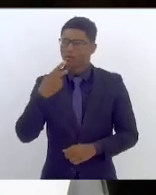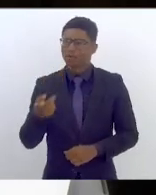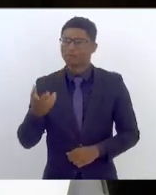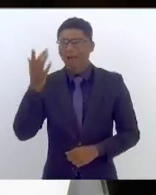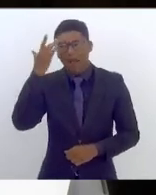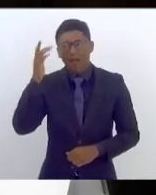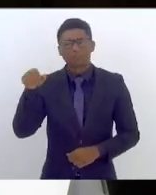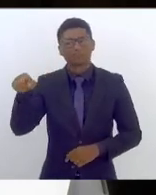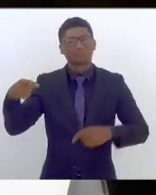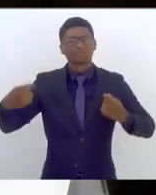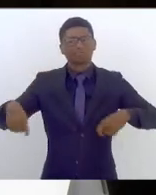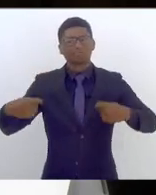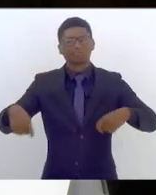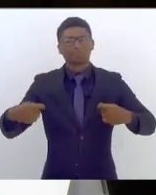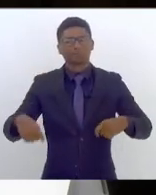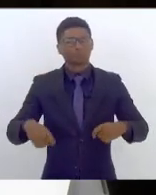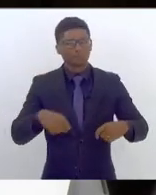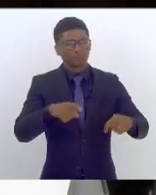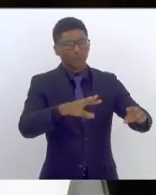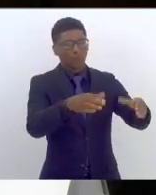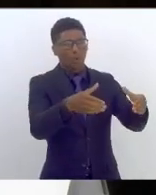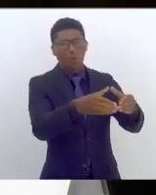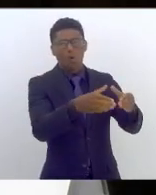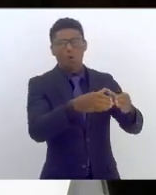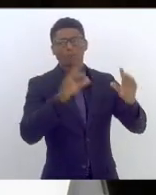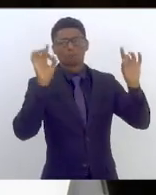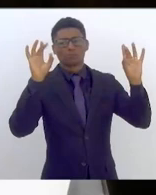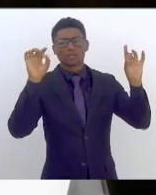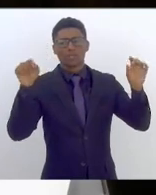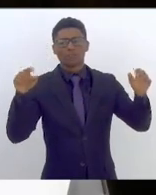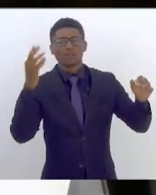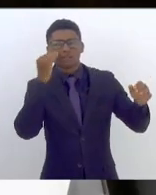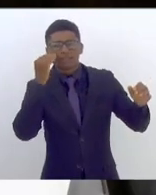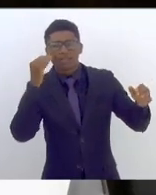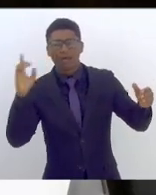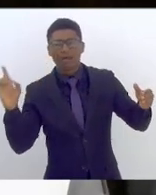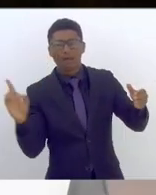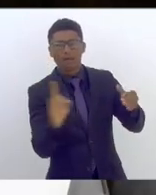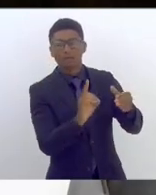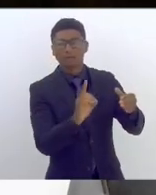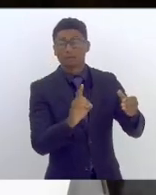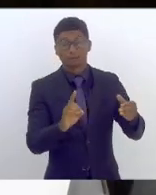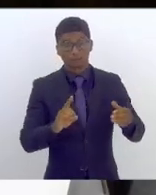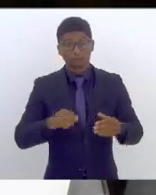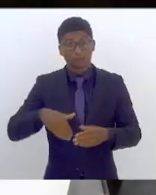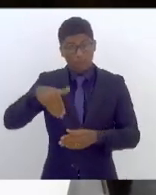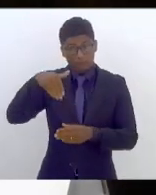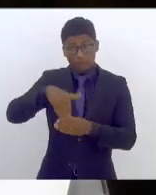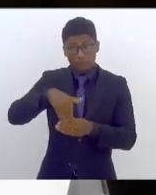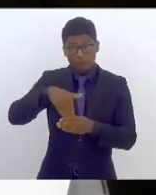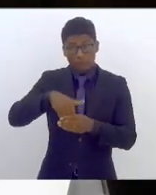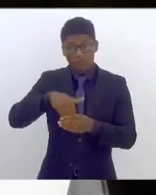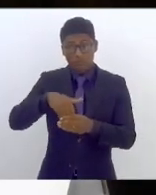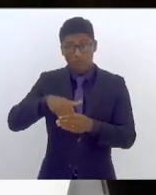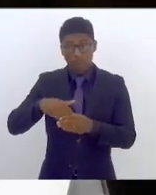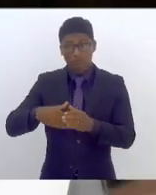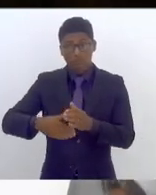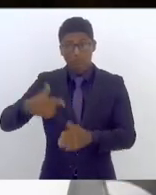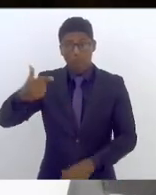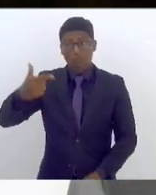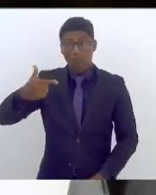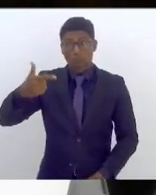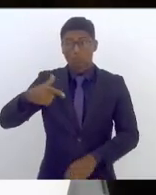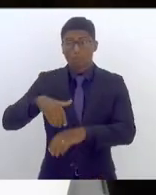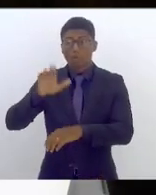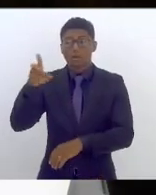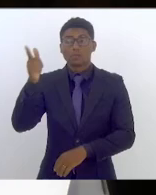concorrer ao órgão especial ele foi logo de caras o segundo mas votado né porque com Cláudio Henrique é sempre assim